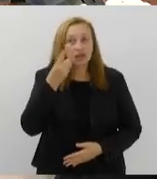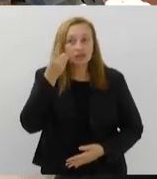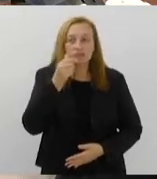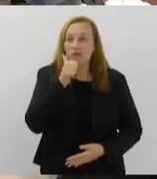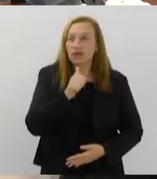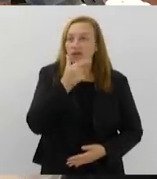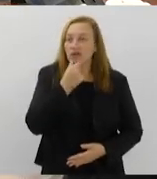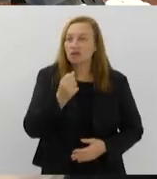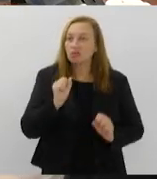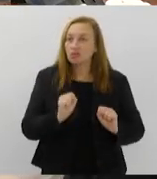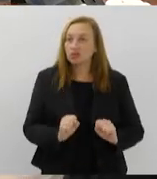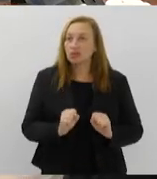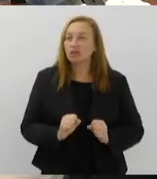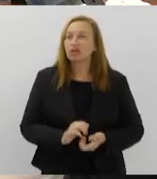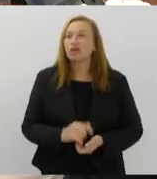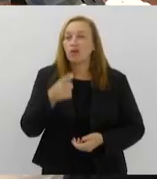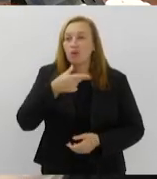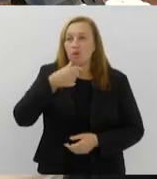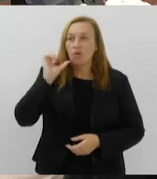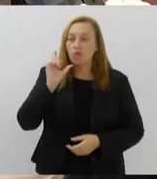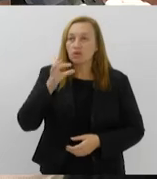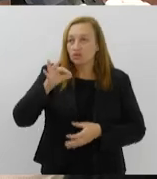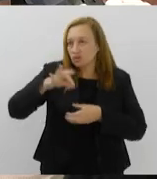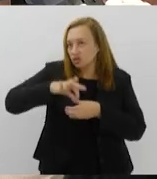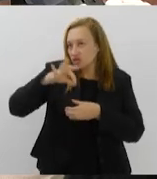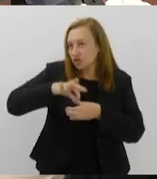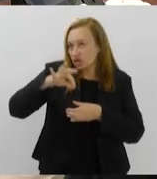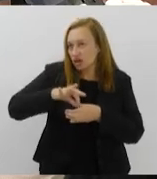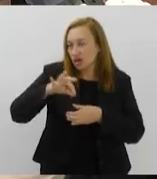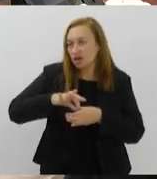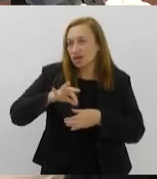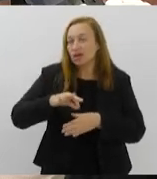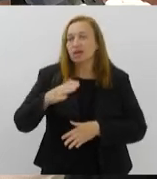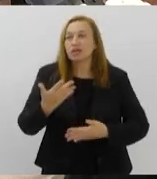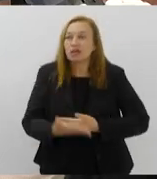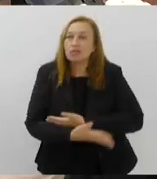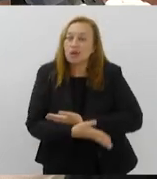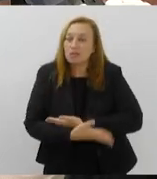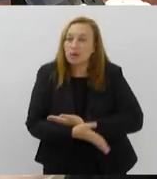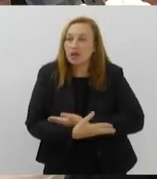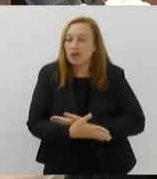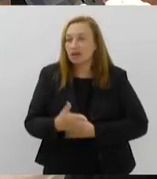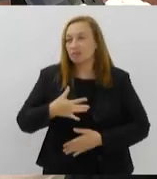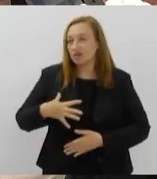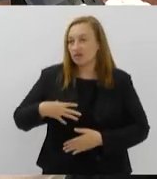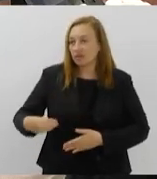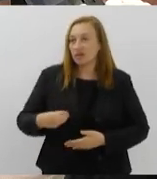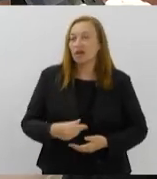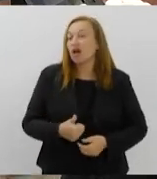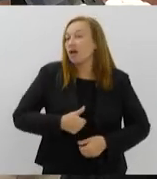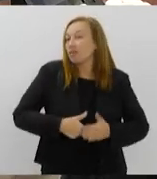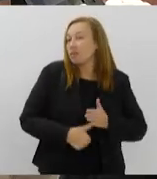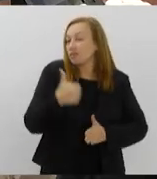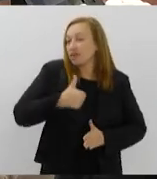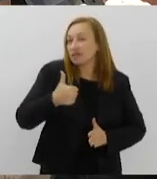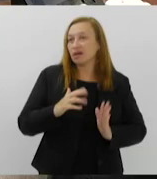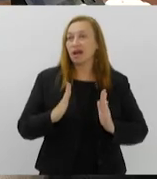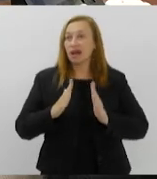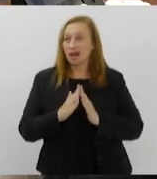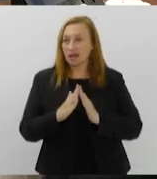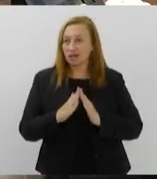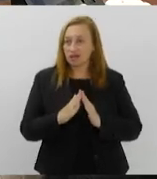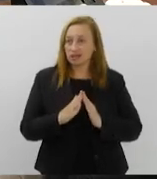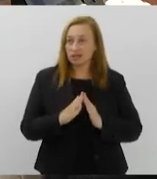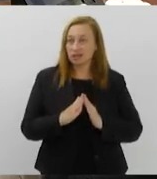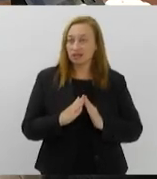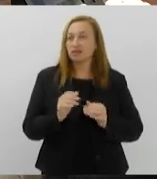que puderam passar ontem no chá de bebê da Rubi. Acho que é a primeira vez que a Casa Legislativa faz um